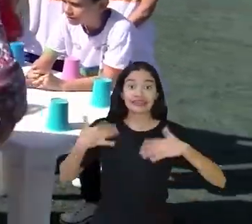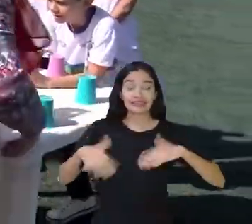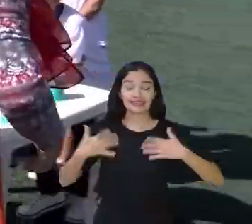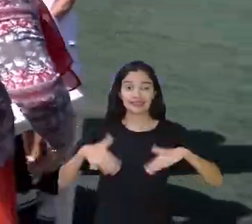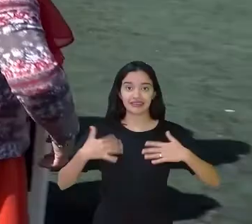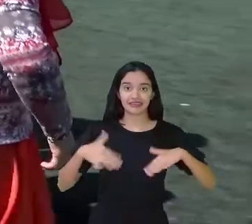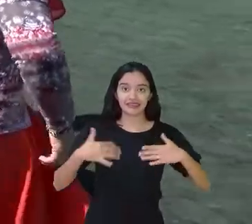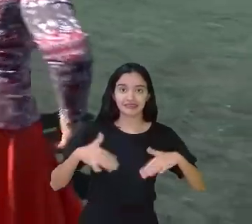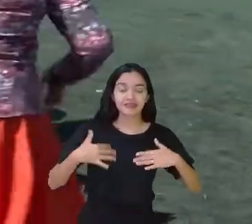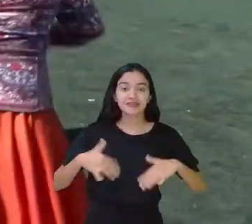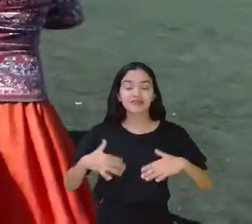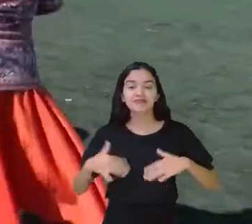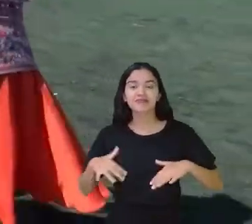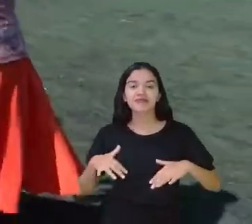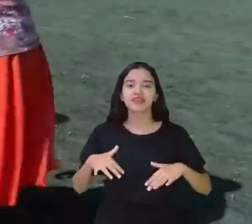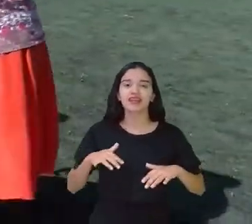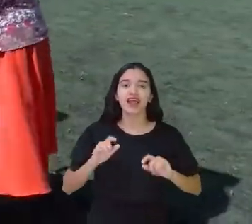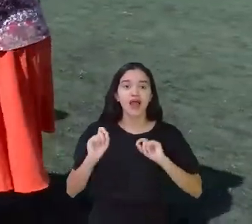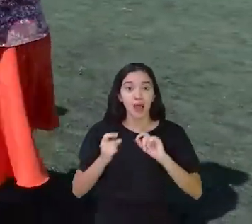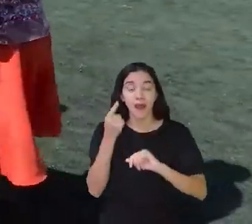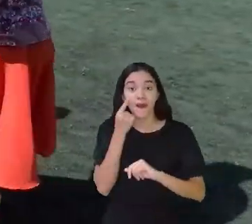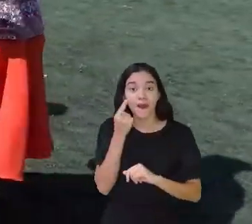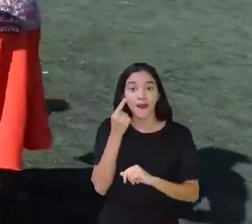Prazer, prazer. Eita.